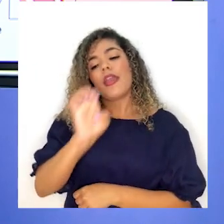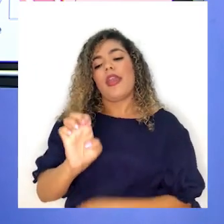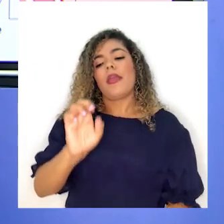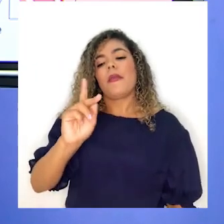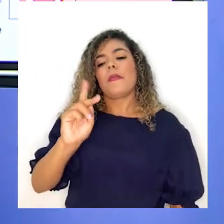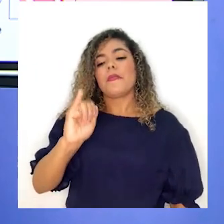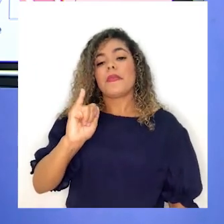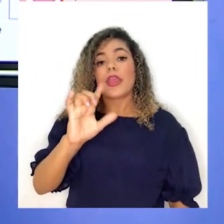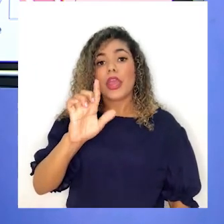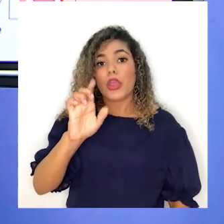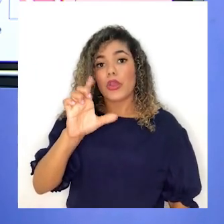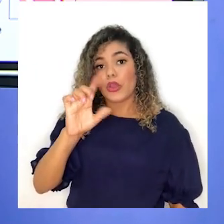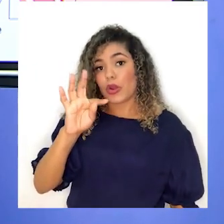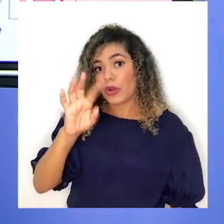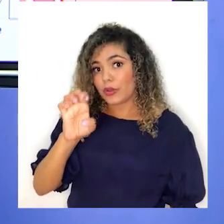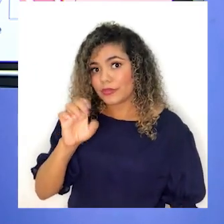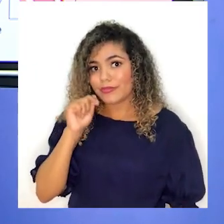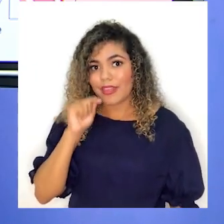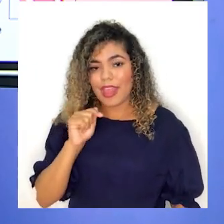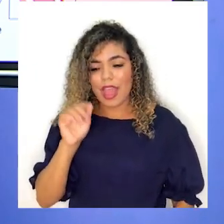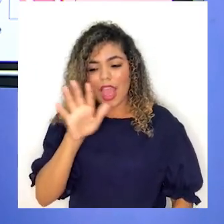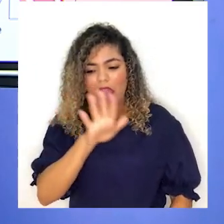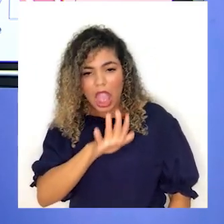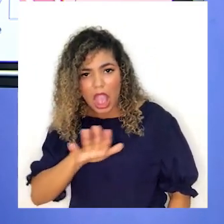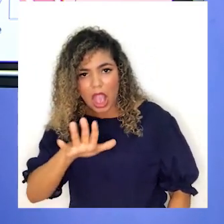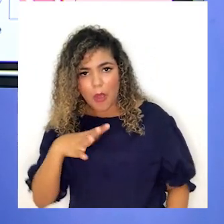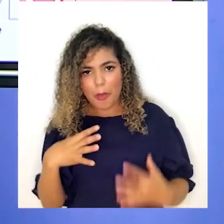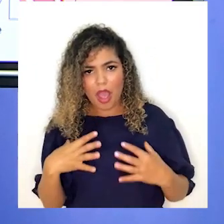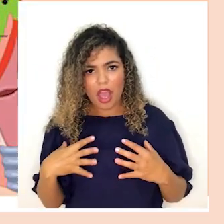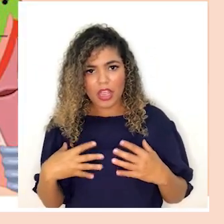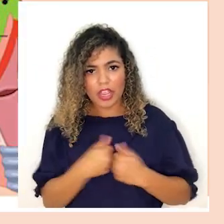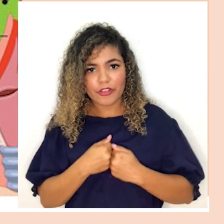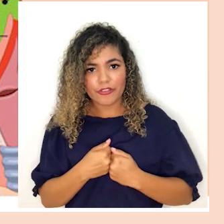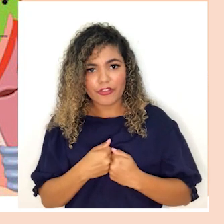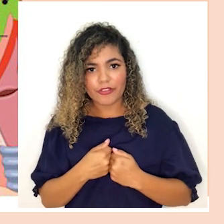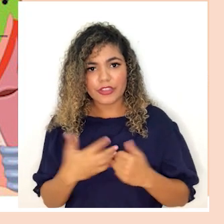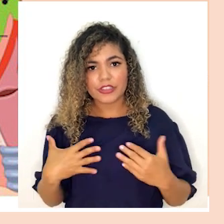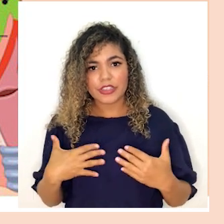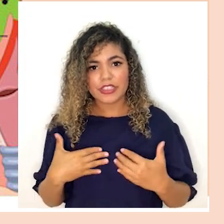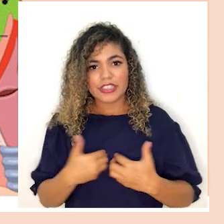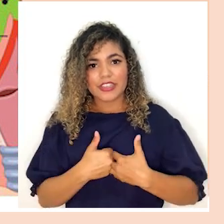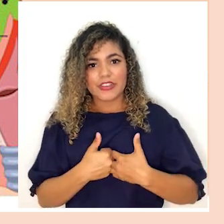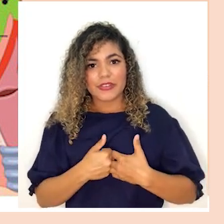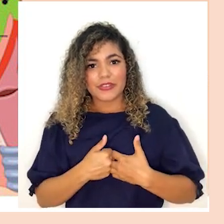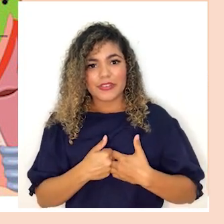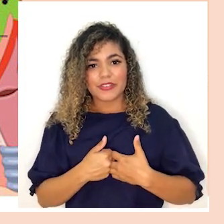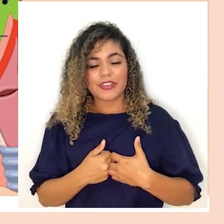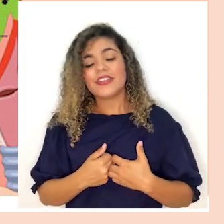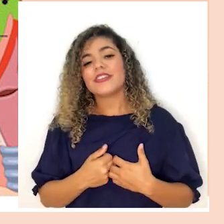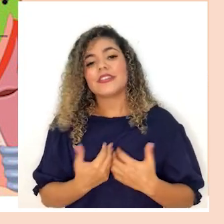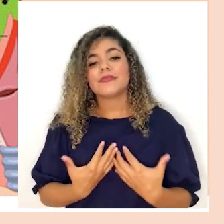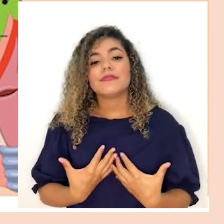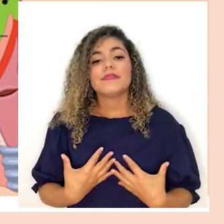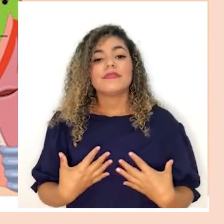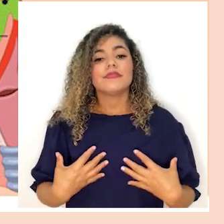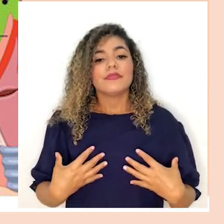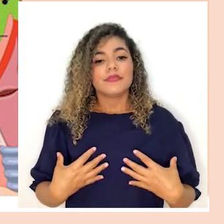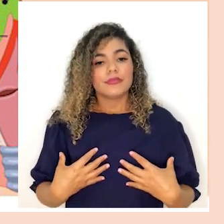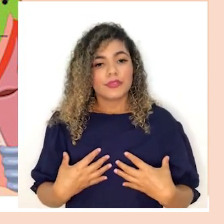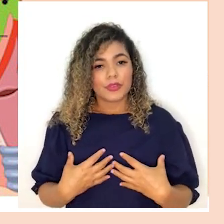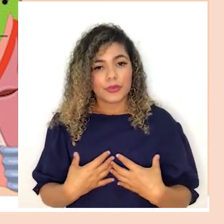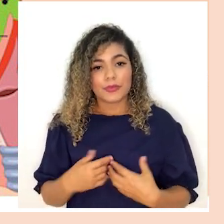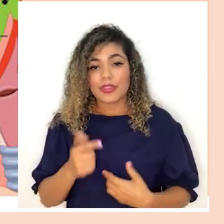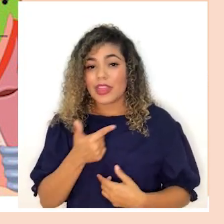epiglote é uma região que vai fechar essa cavidade respiratória. Ela não vai